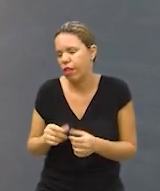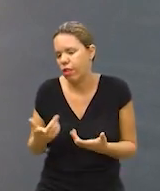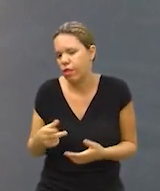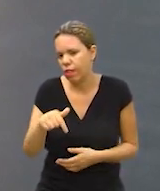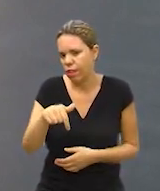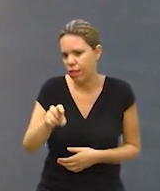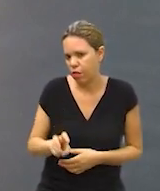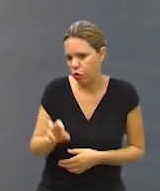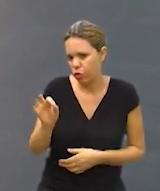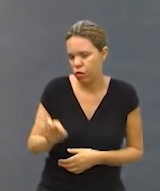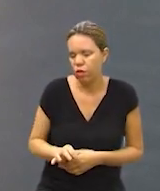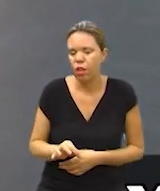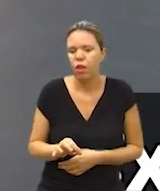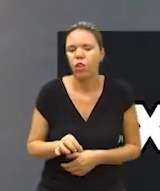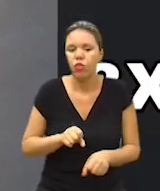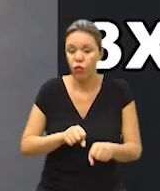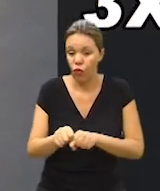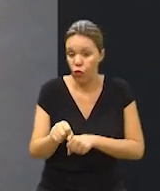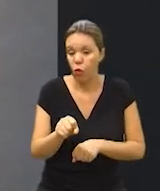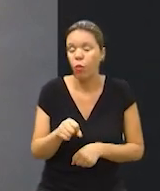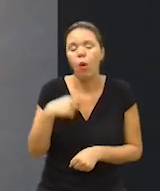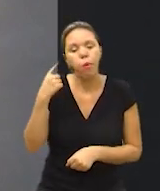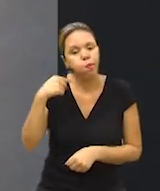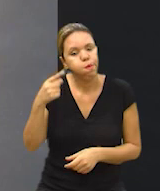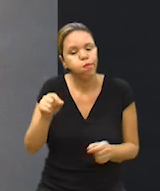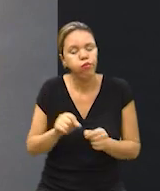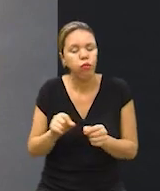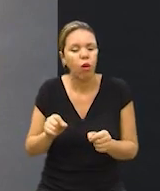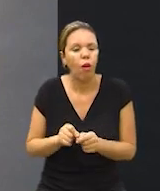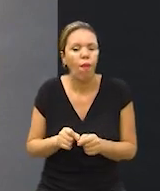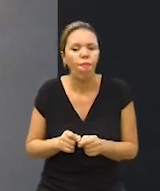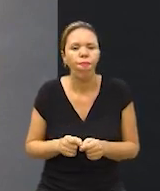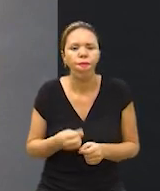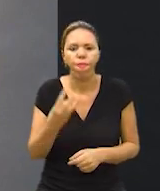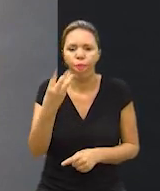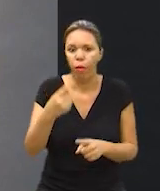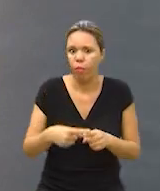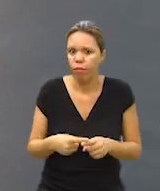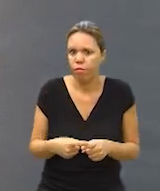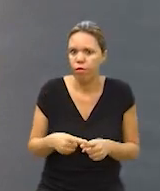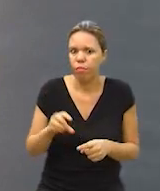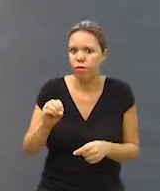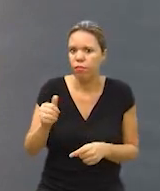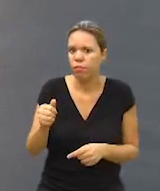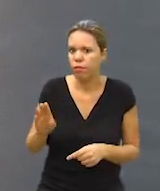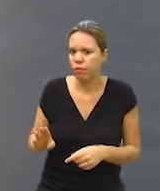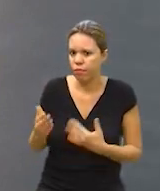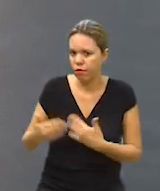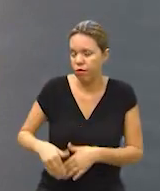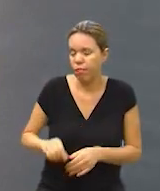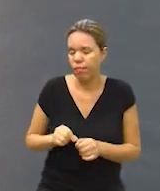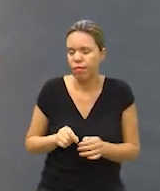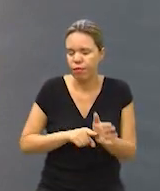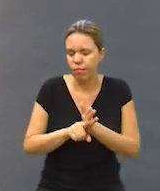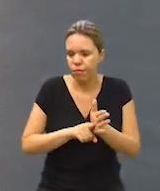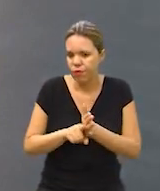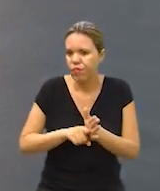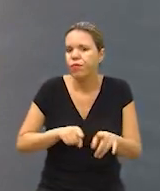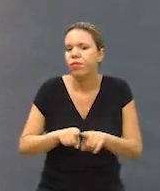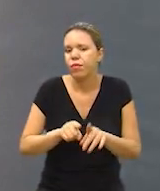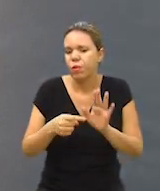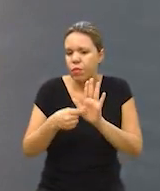75% dos bacharéis em direito prestam o exame pelo menos 3 vezes. Ainda segundo o levantamento,